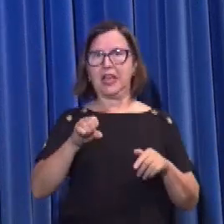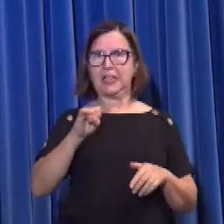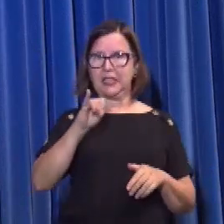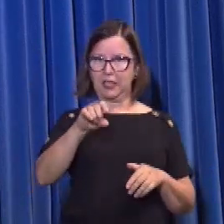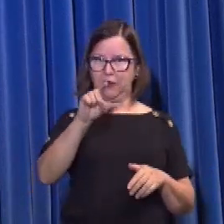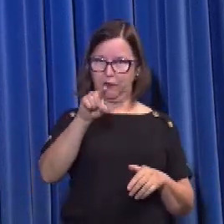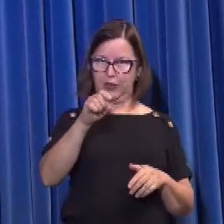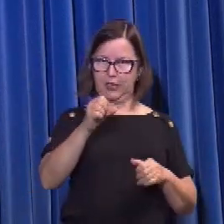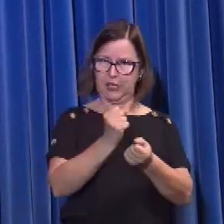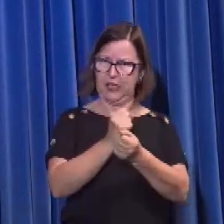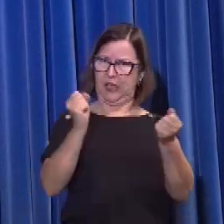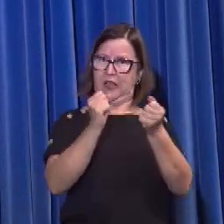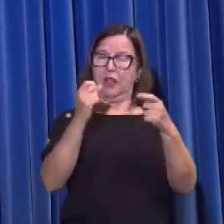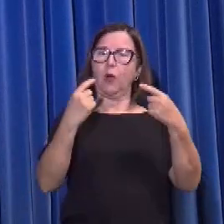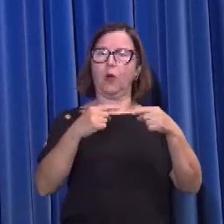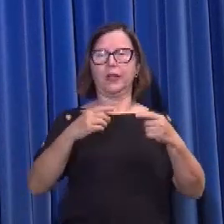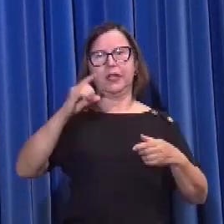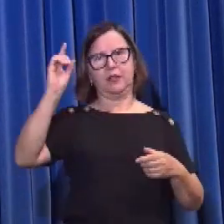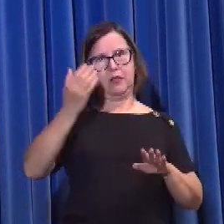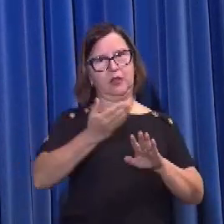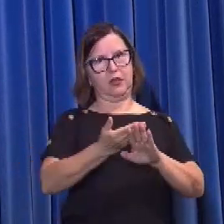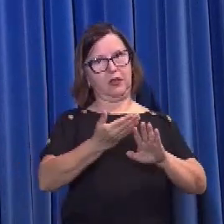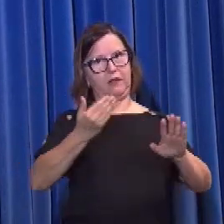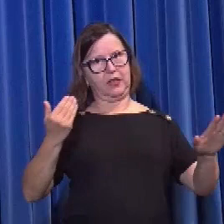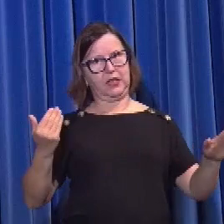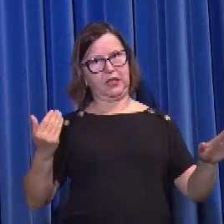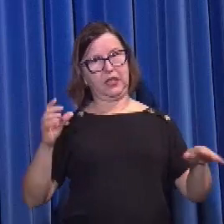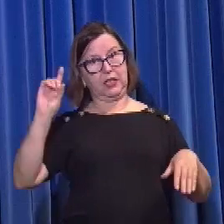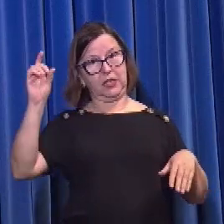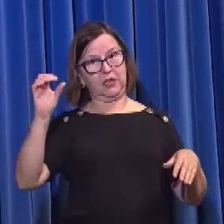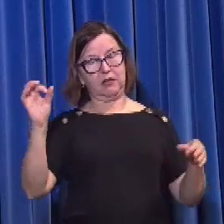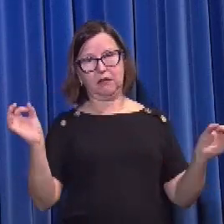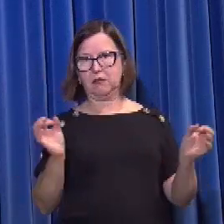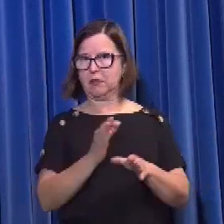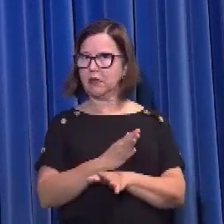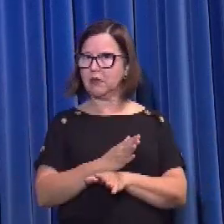contra Deus e se afastar dele por completo,